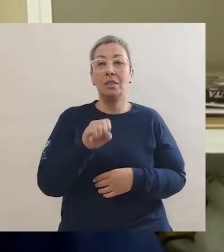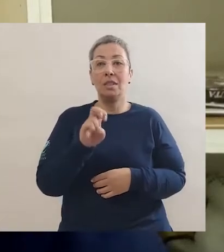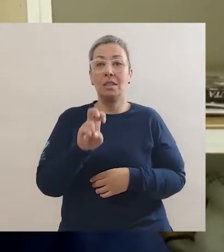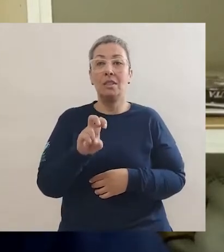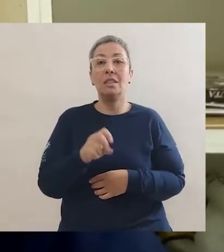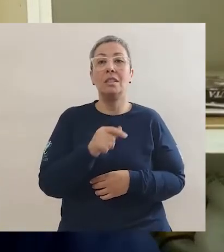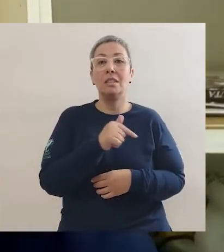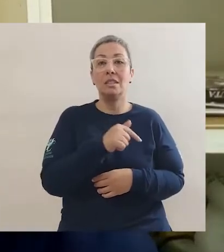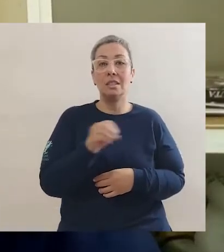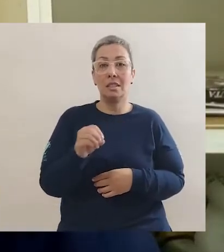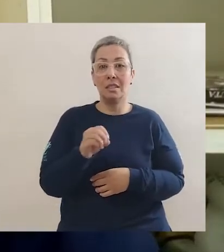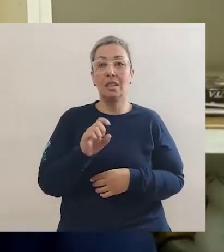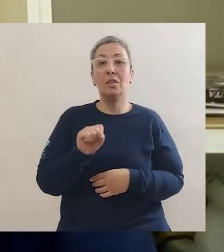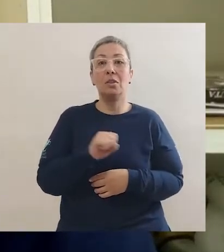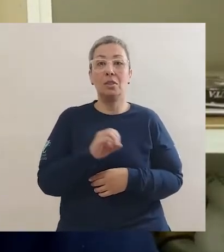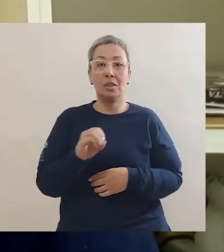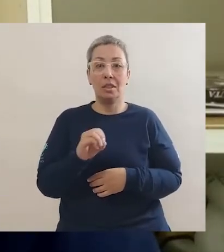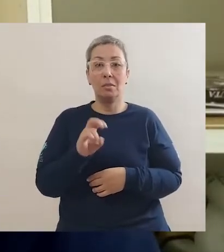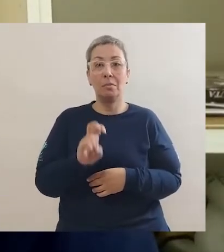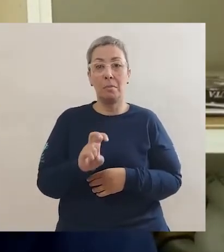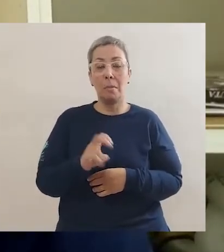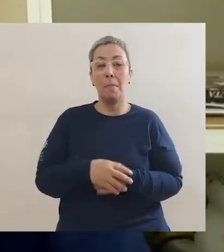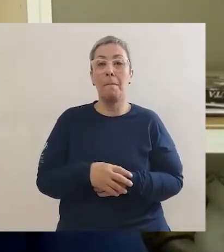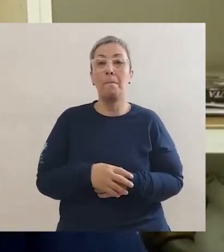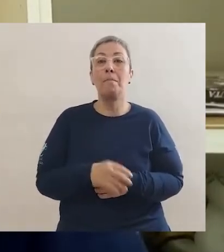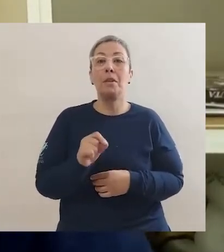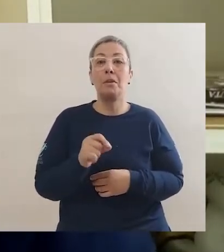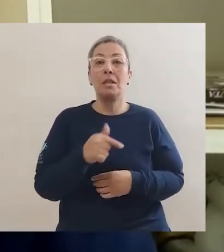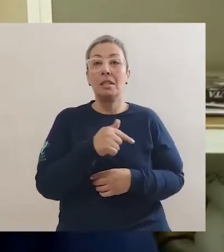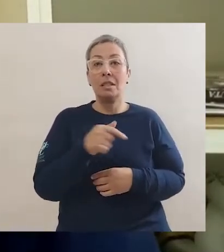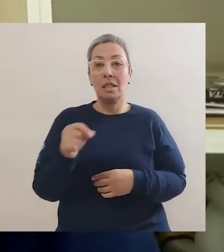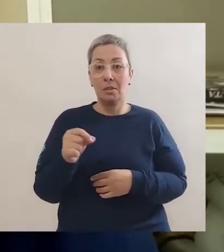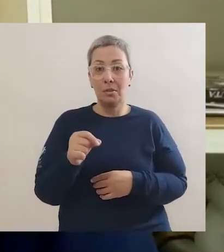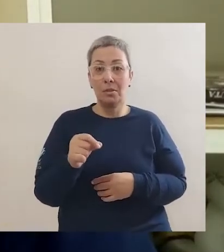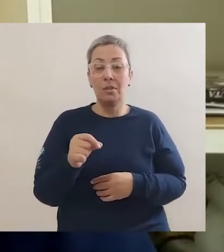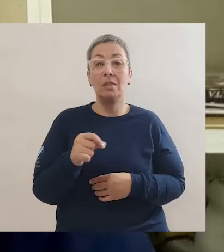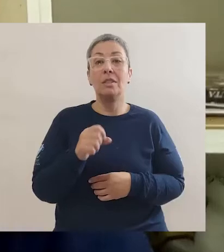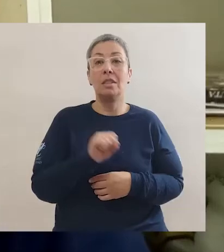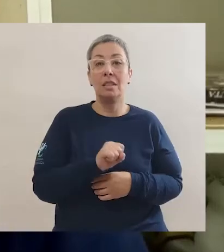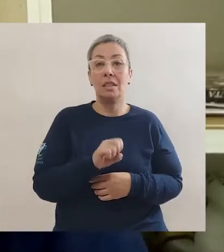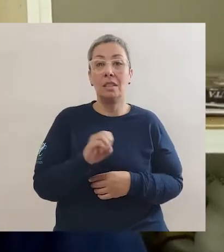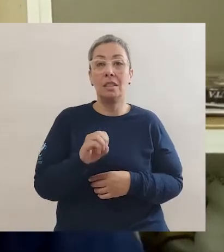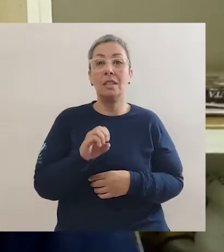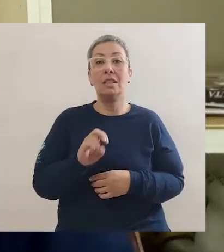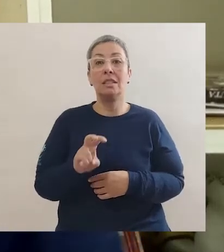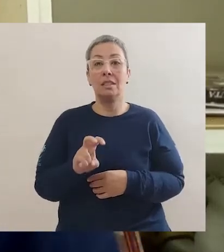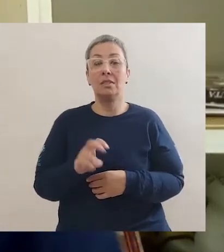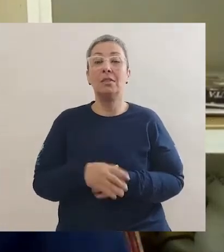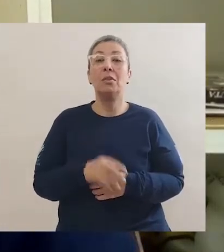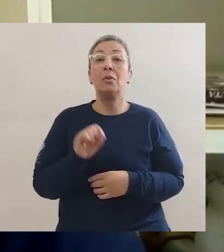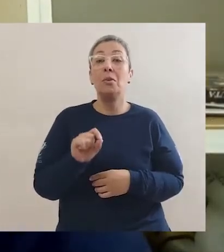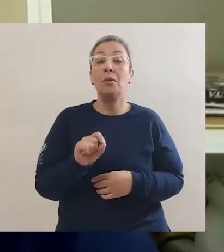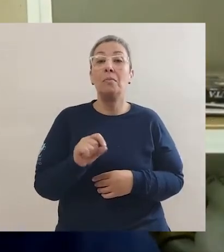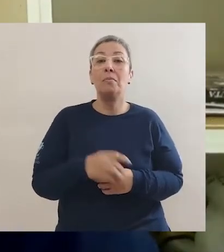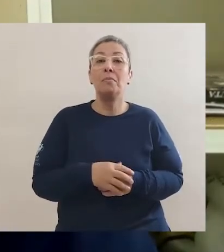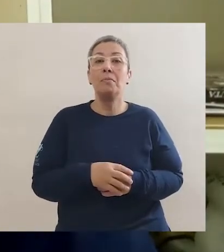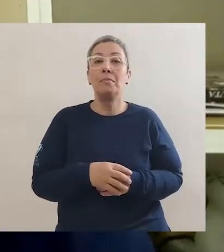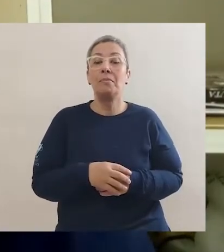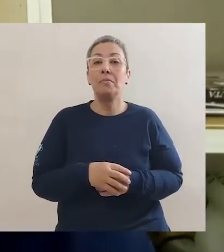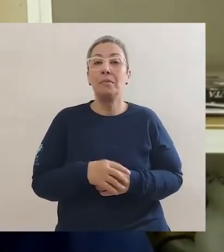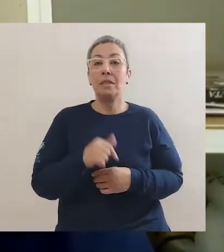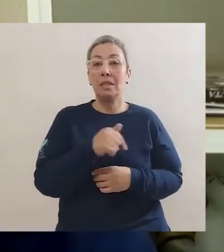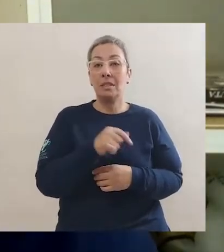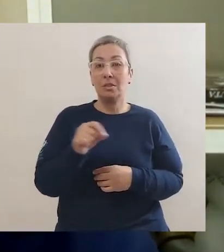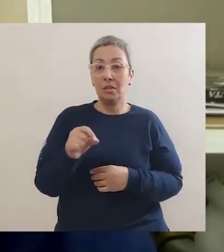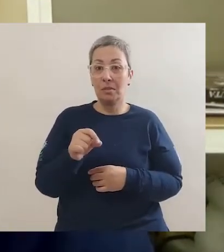indígenas do segundo município com a quantidade do terceiro município, a soma é maior ou é menor do que o